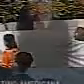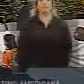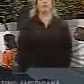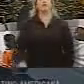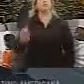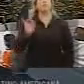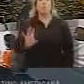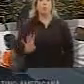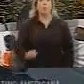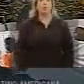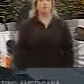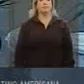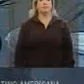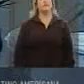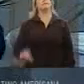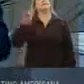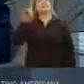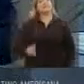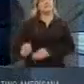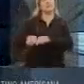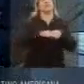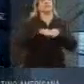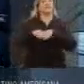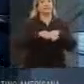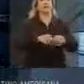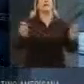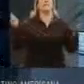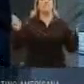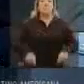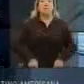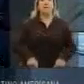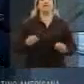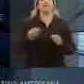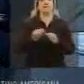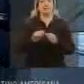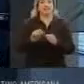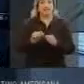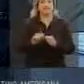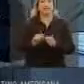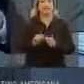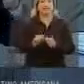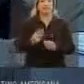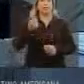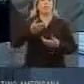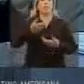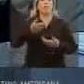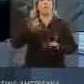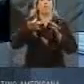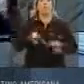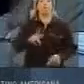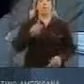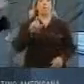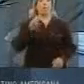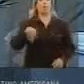Somente a democracia é que pode levar um companheiro como o